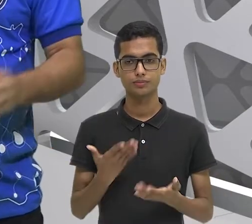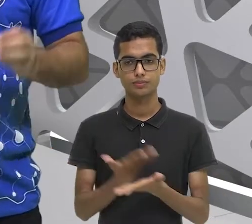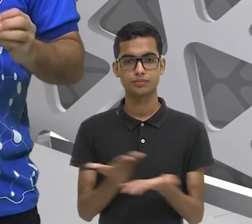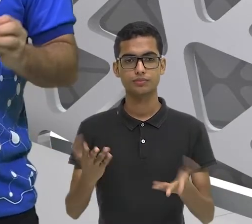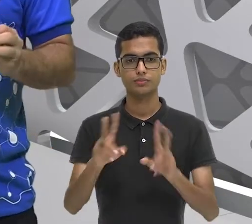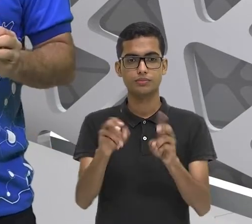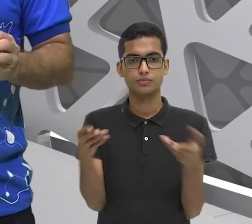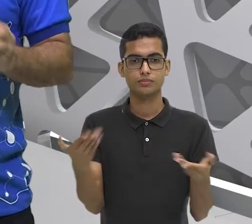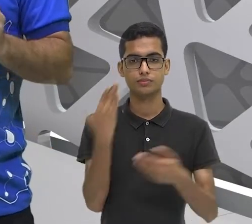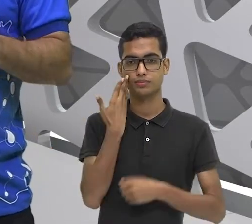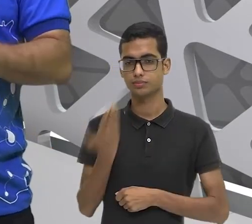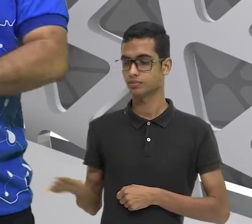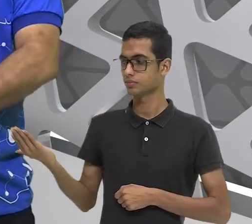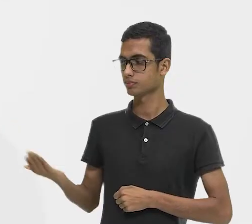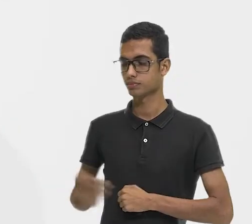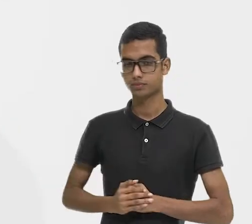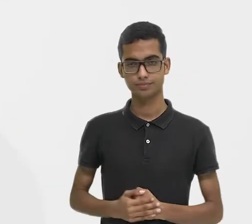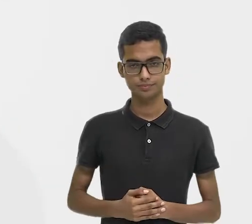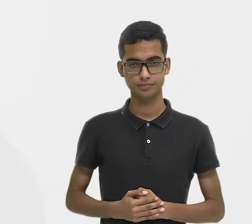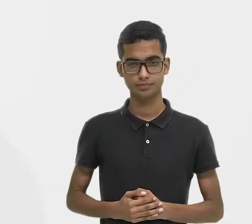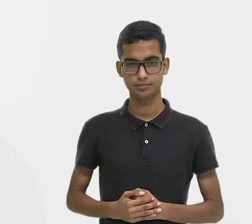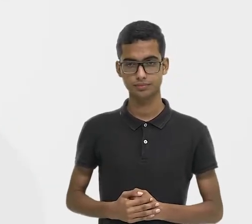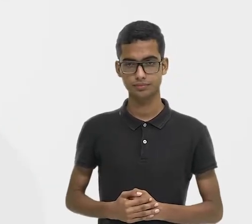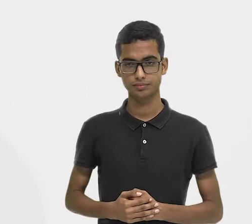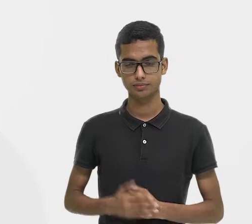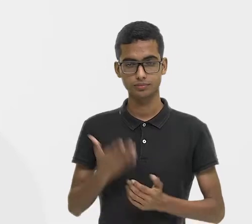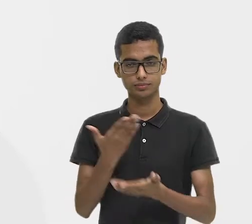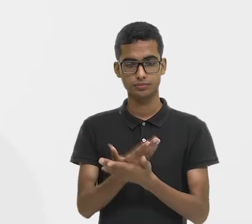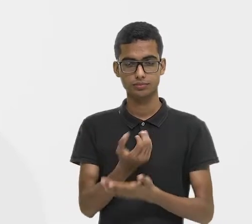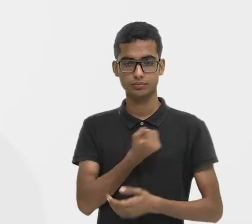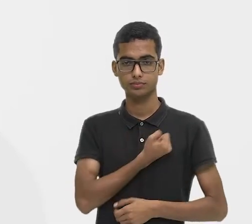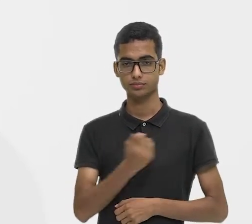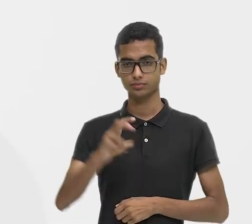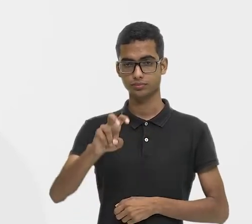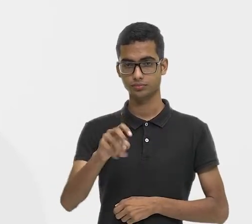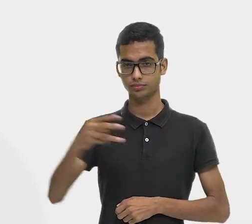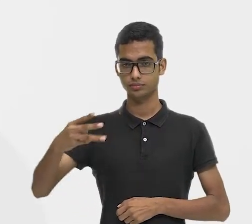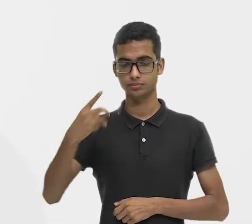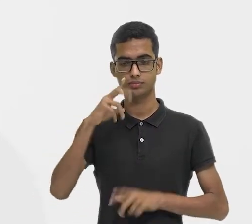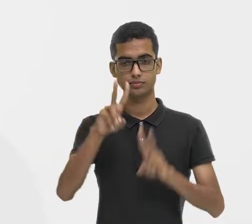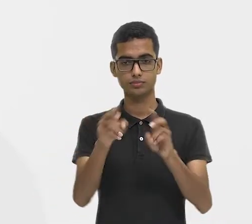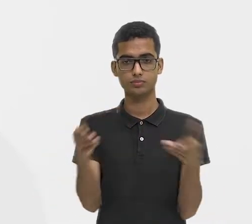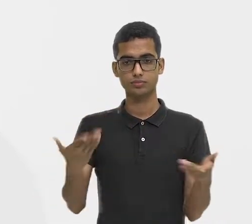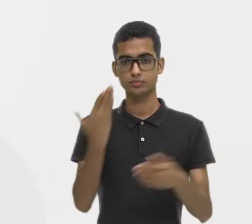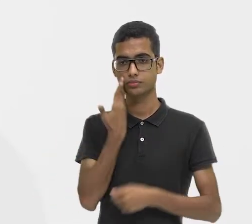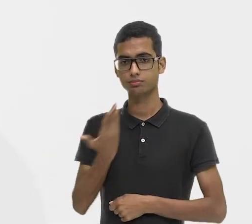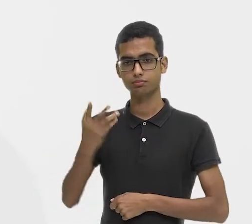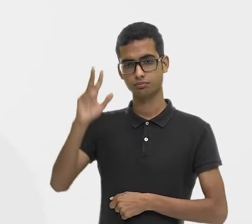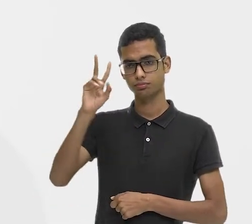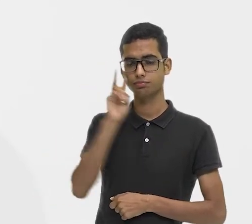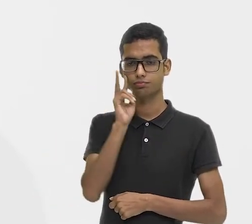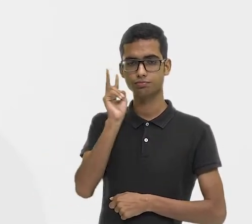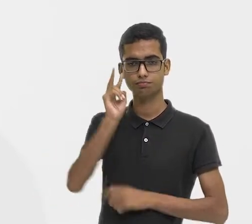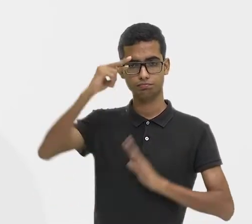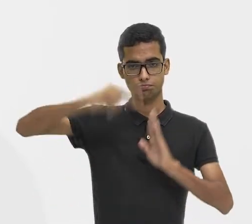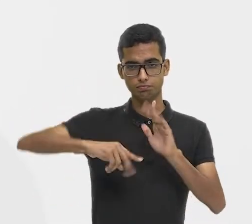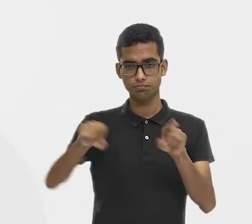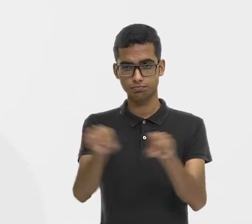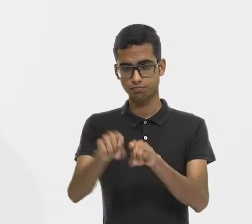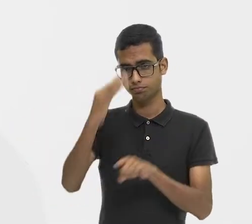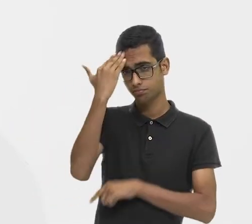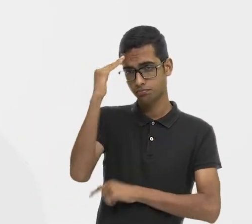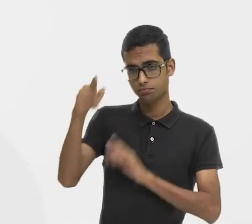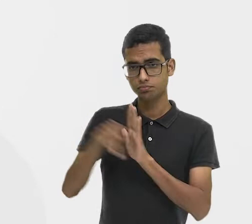fundamental. Na aula de hoje vamos tratar do seguinte, acompanhe comigo. Aula de número 53, objeto de conhecimento, leitura